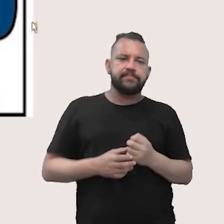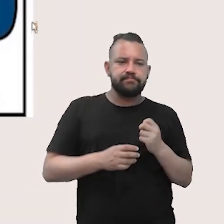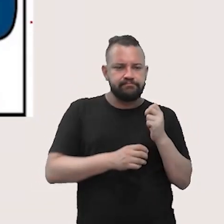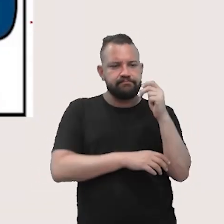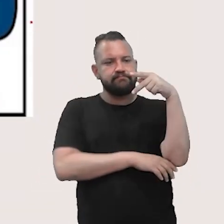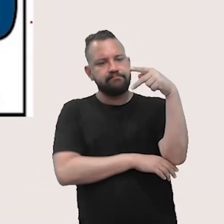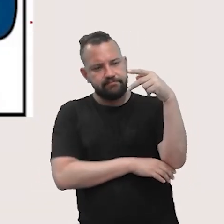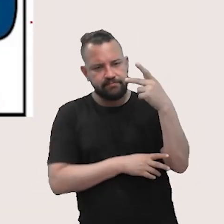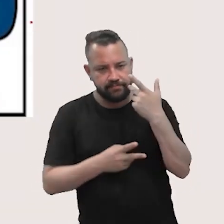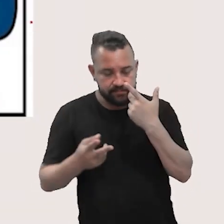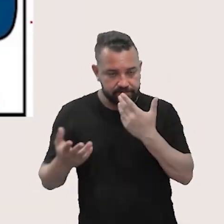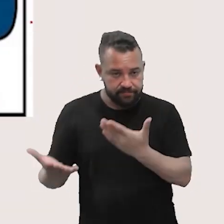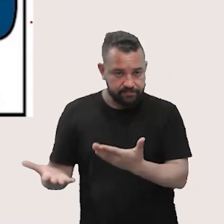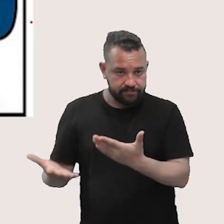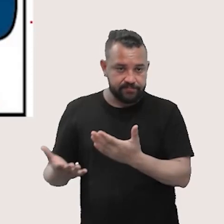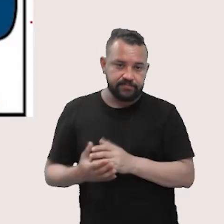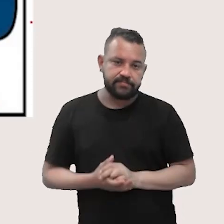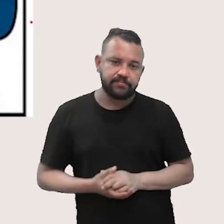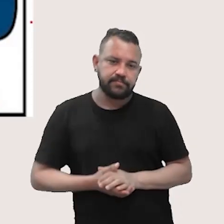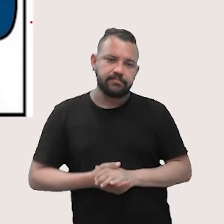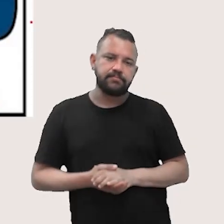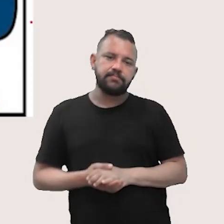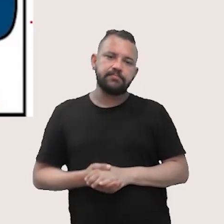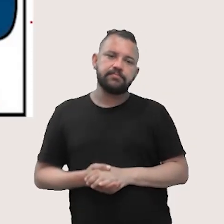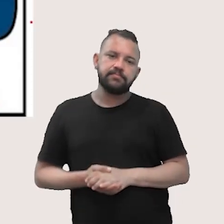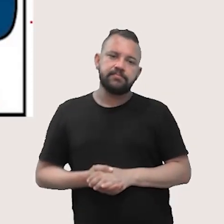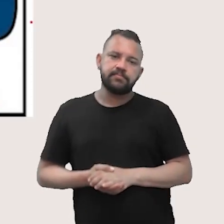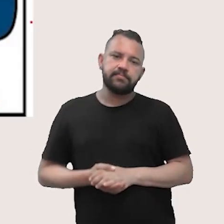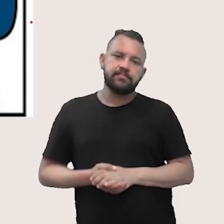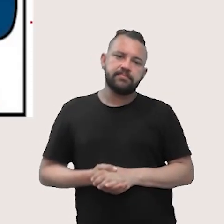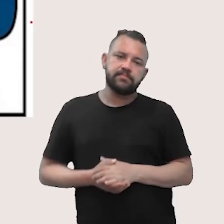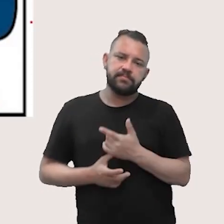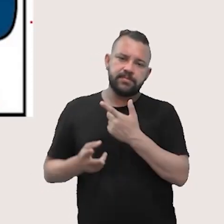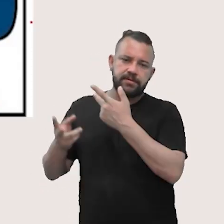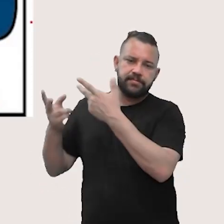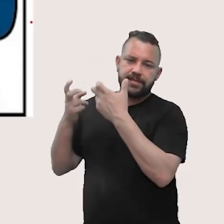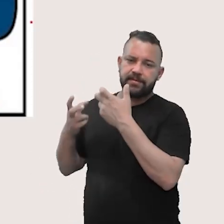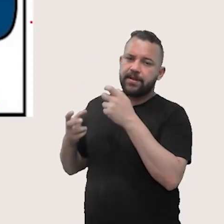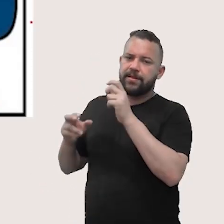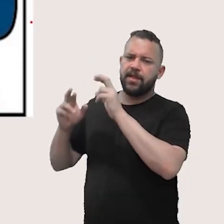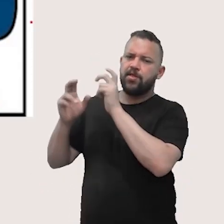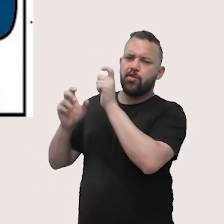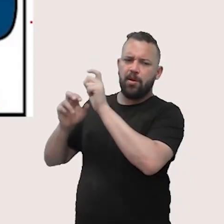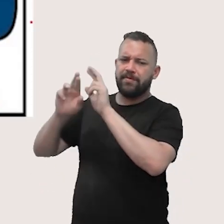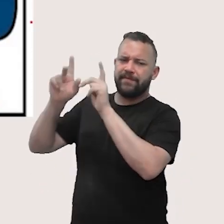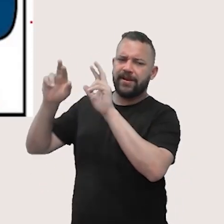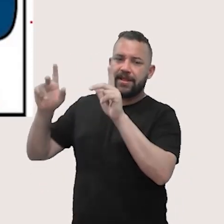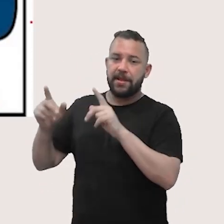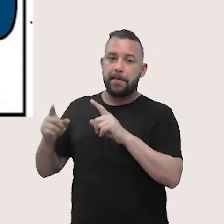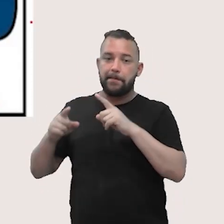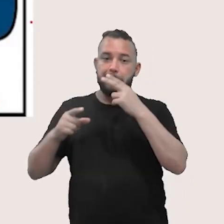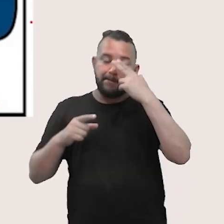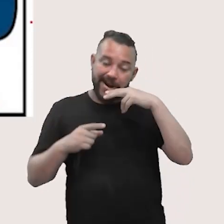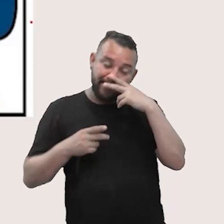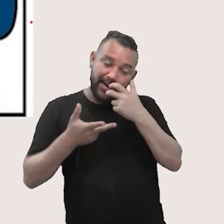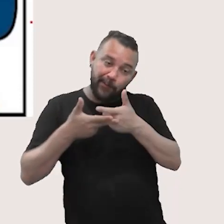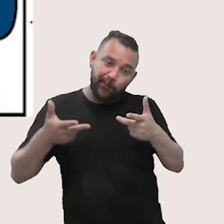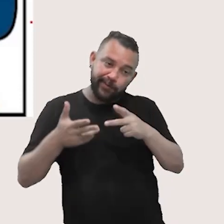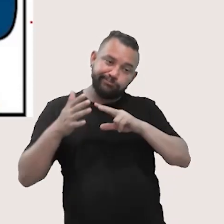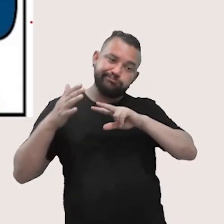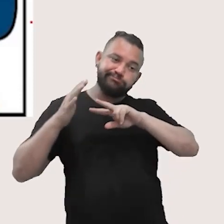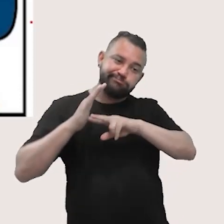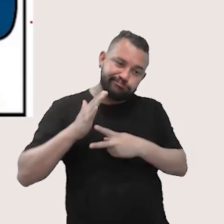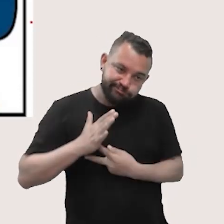Então isso aqui, não é? Esses vocábulos, veja que há essa diferença. Ok? Então essa diferença vai